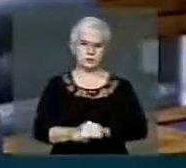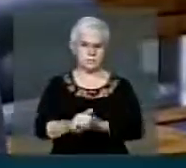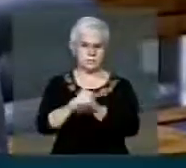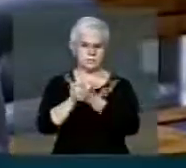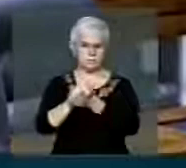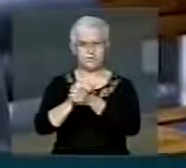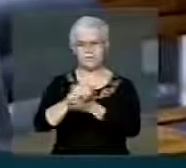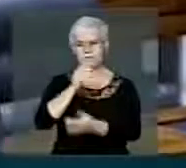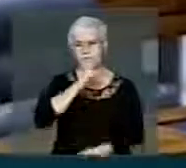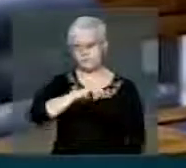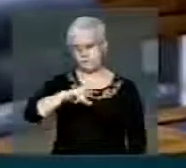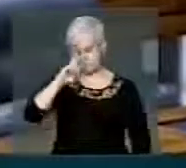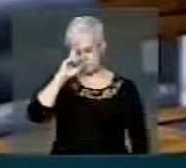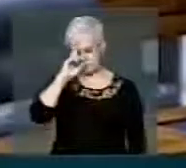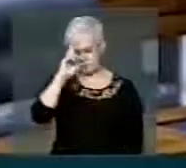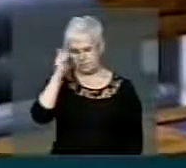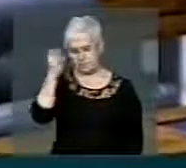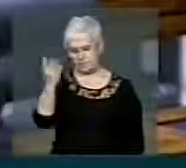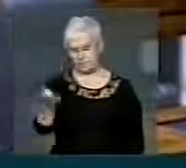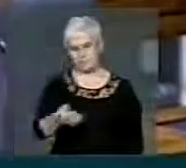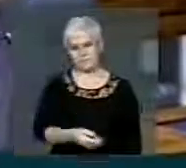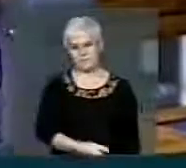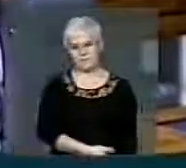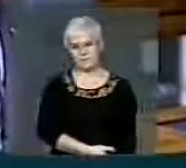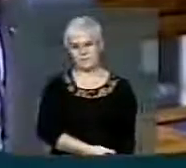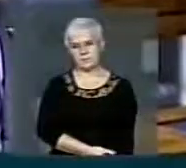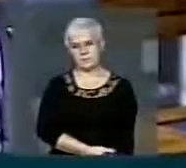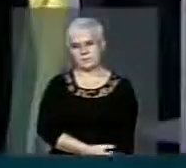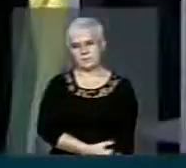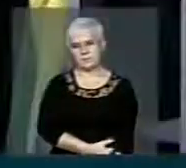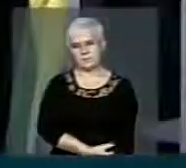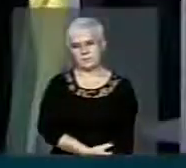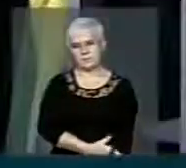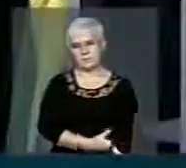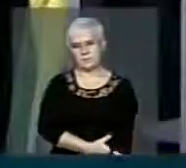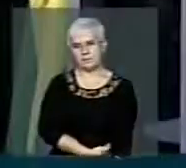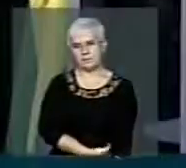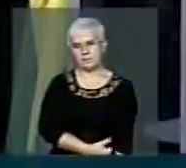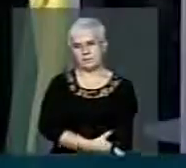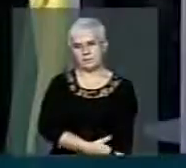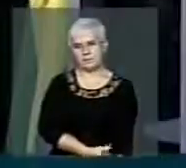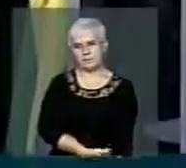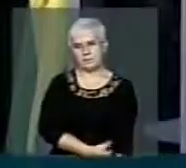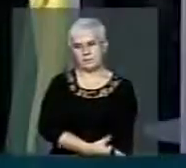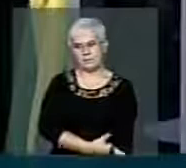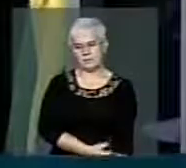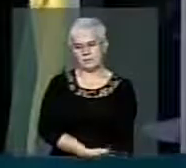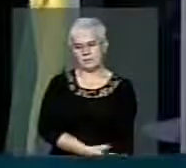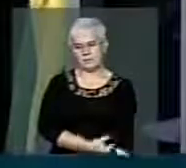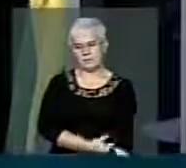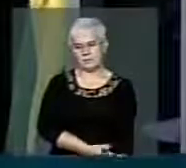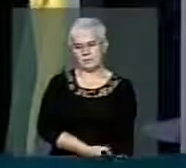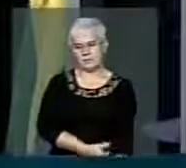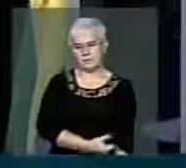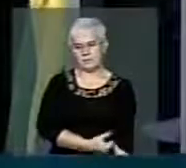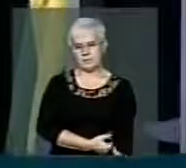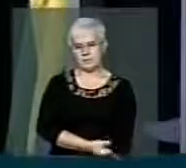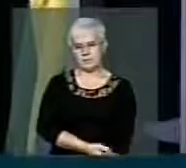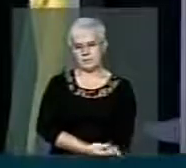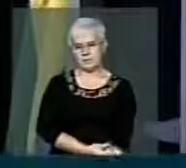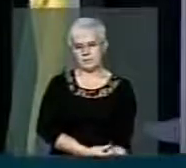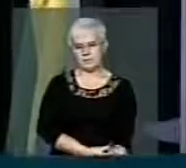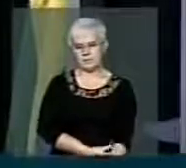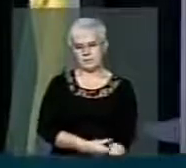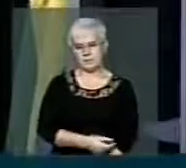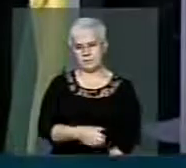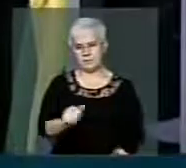Cumprimento a Vossa Excelência pela abordagem que faz. Obrigado. Muito obrigado pela parte de Vossa Excelência. Deputado Leandro, primeiro,